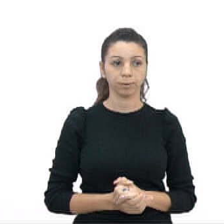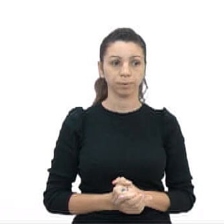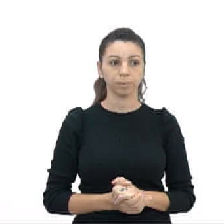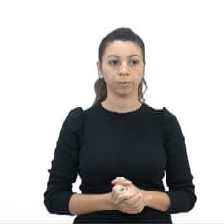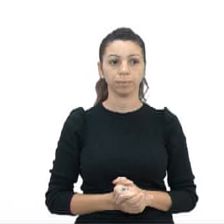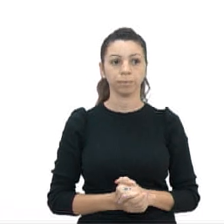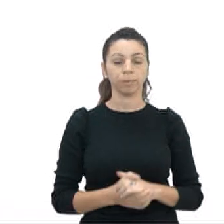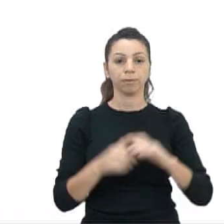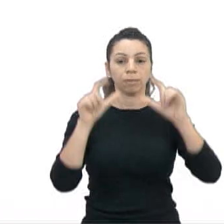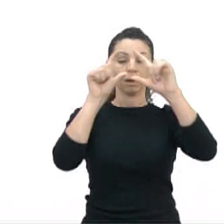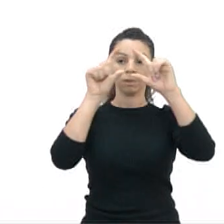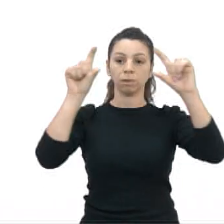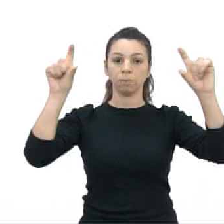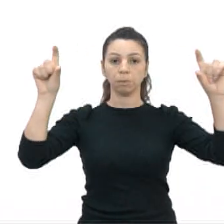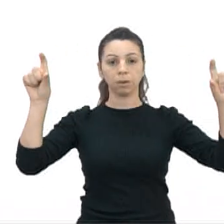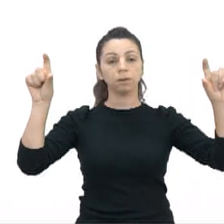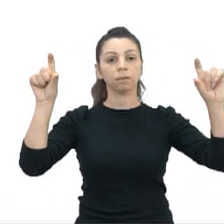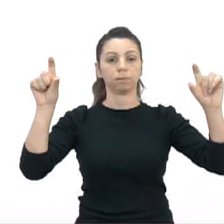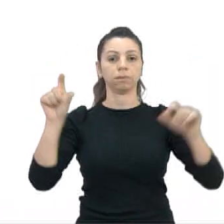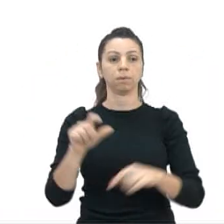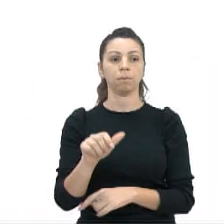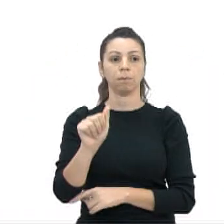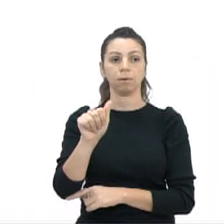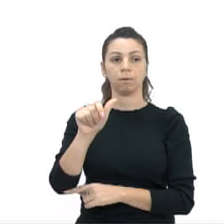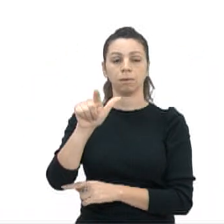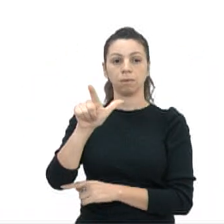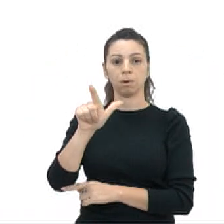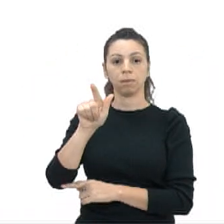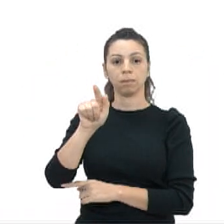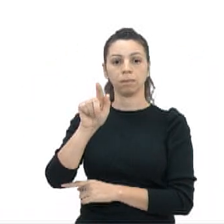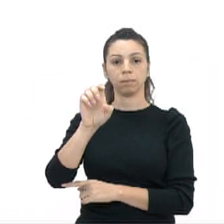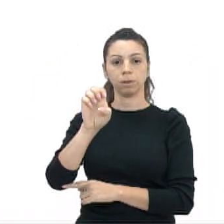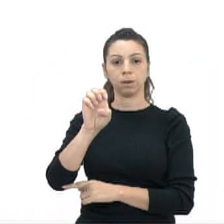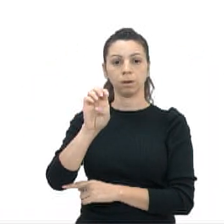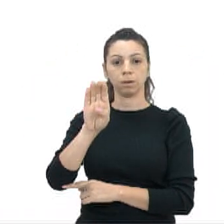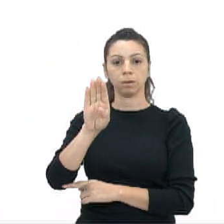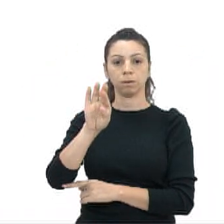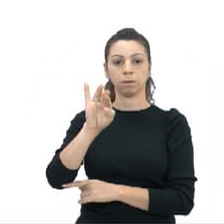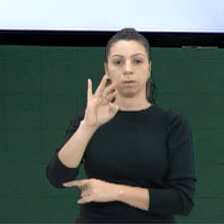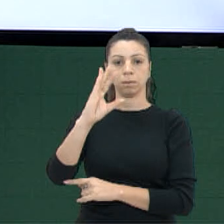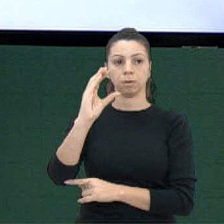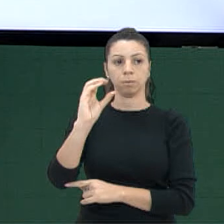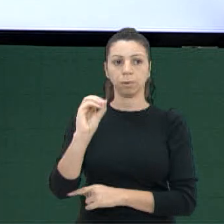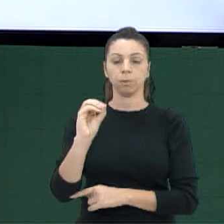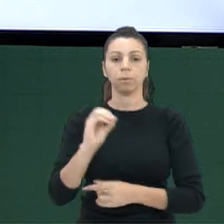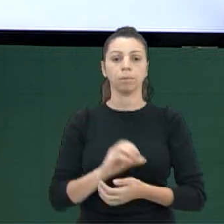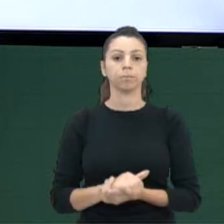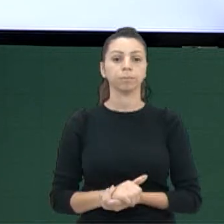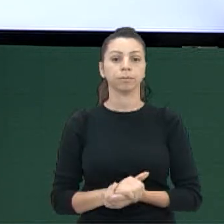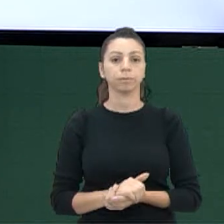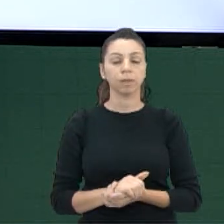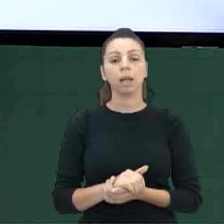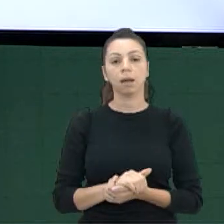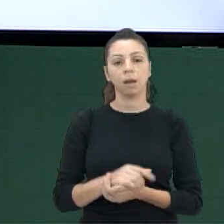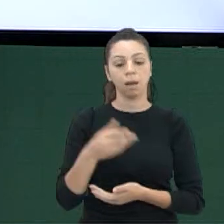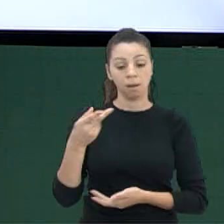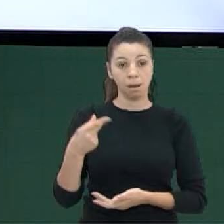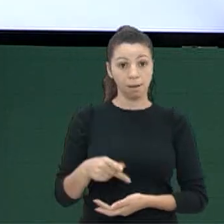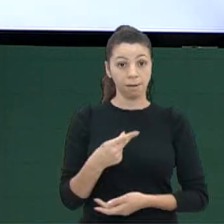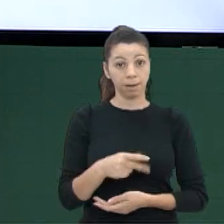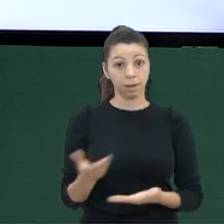Expressões e cálculos algébricos. Então, vamos só pensar que aqui nós fizemos uma revisão daquela última aula de como que